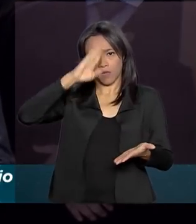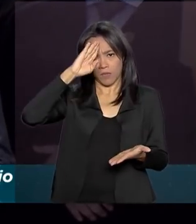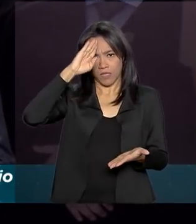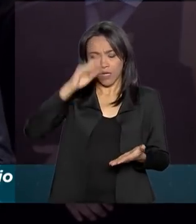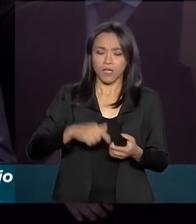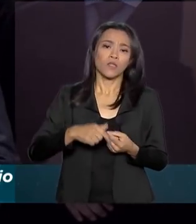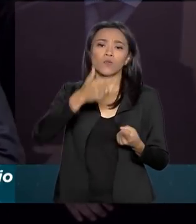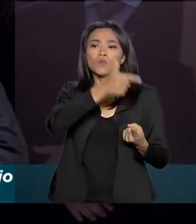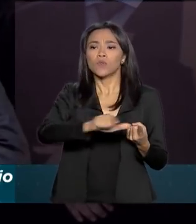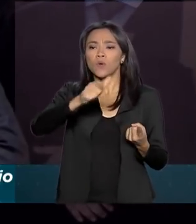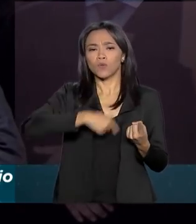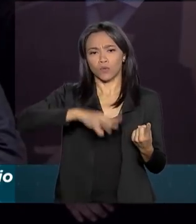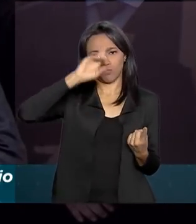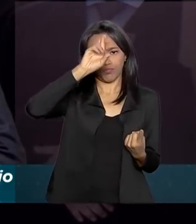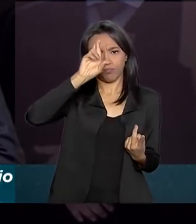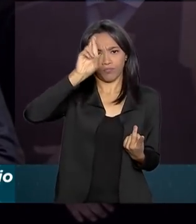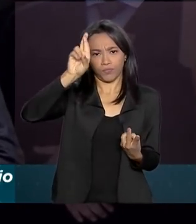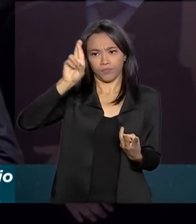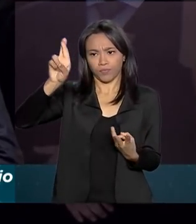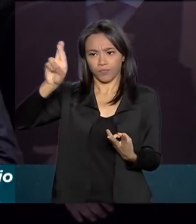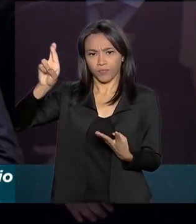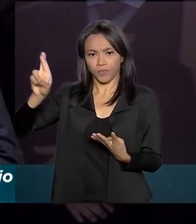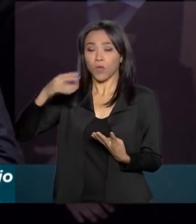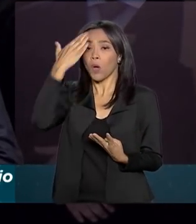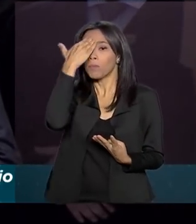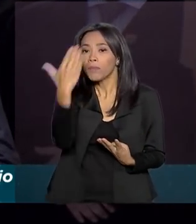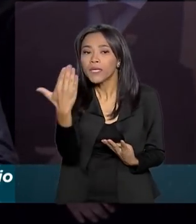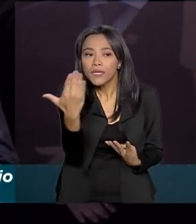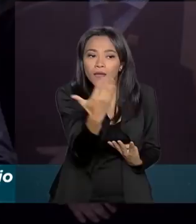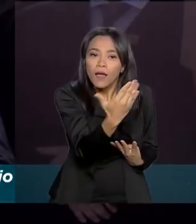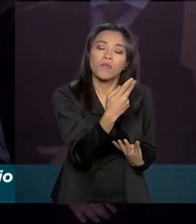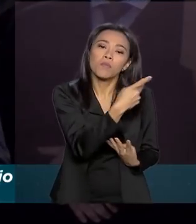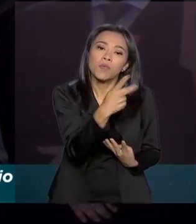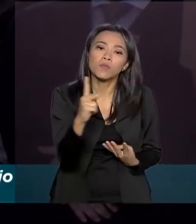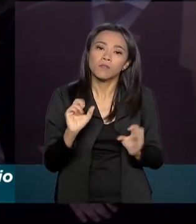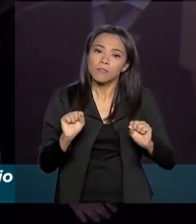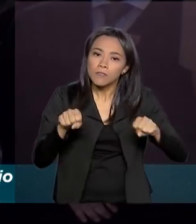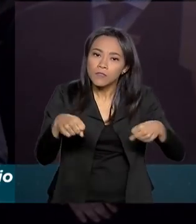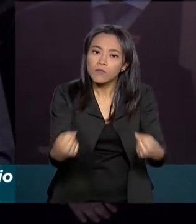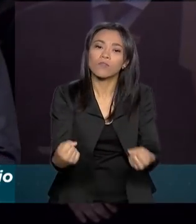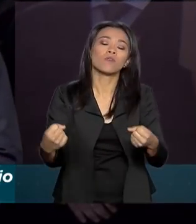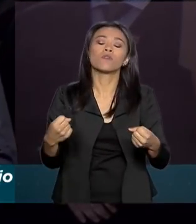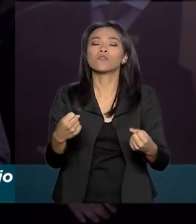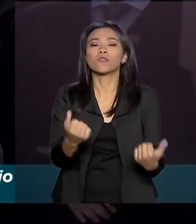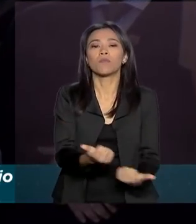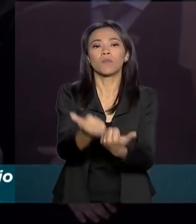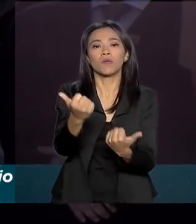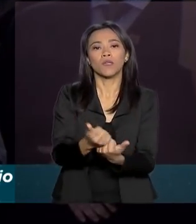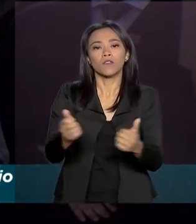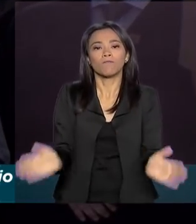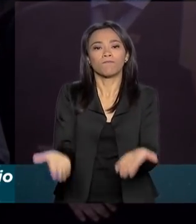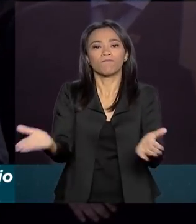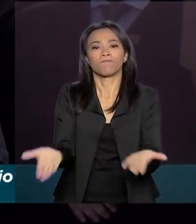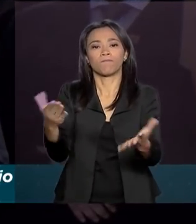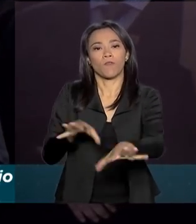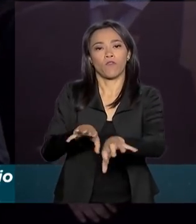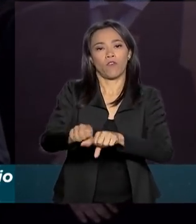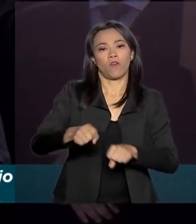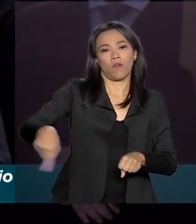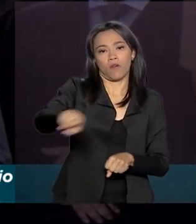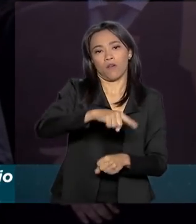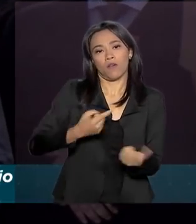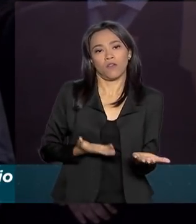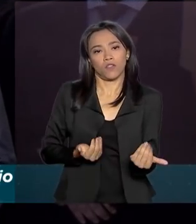comandantes colégios militares obrigado pelo empenho e dedicação na formação desses jovens pretendemos